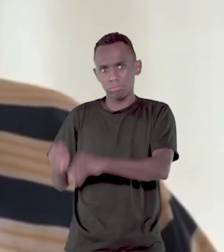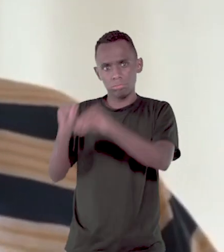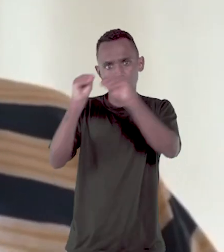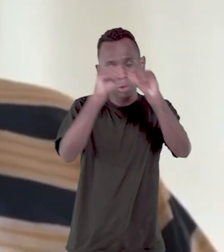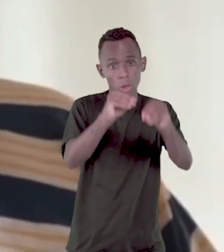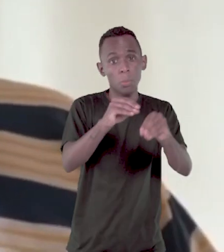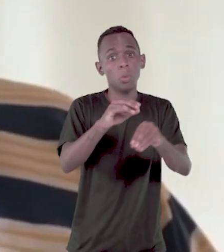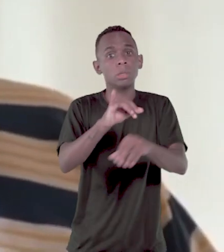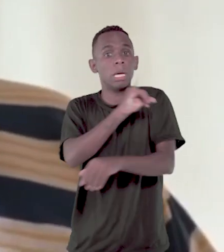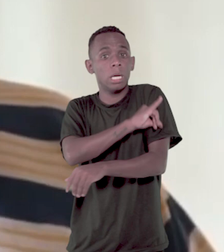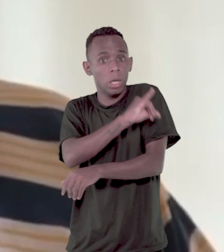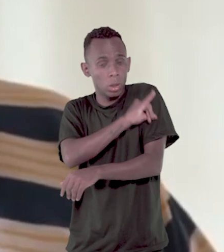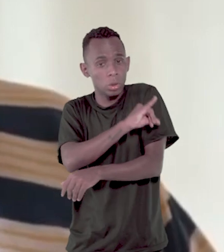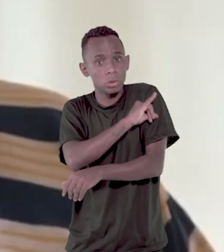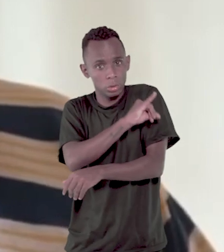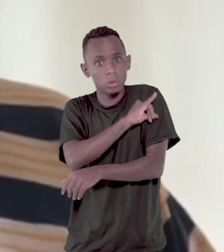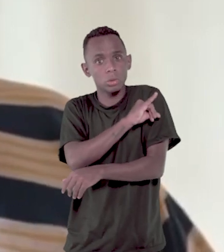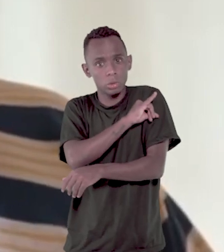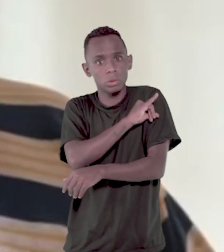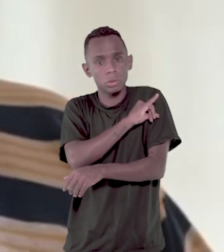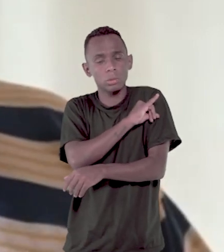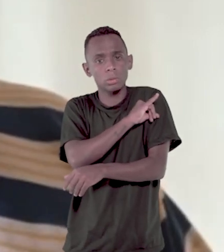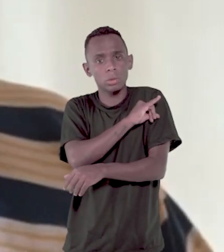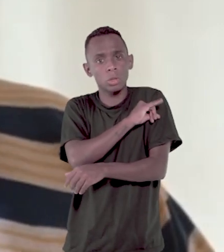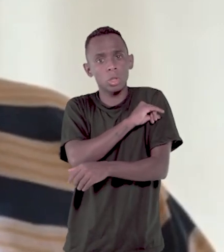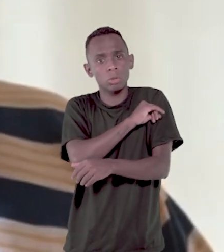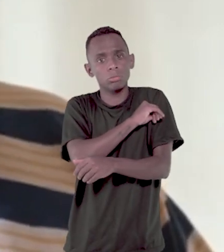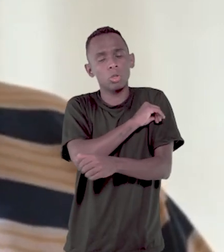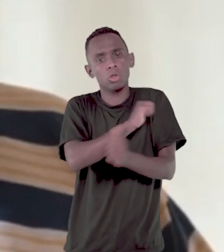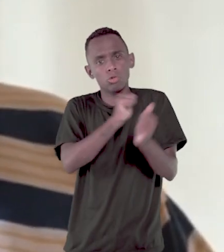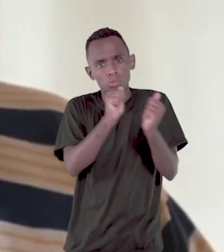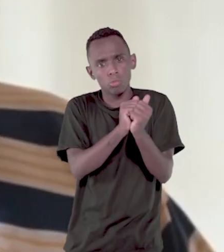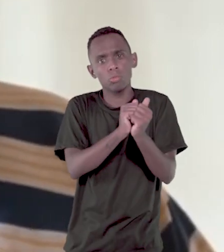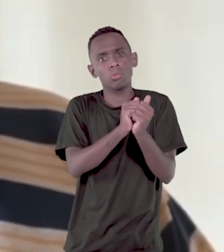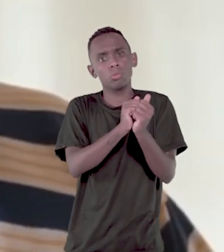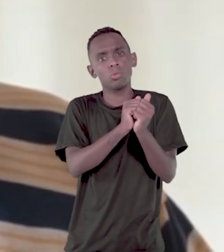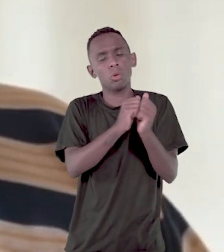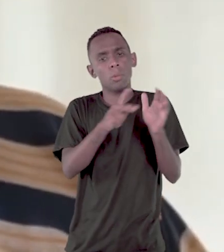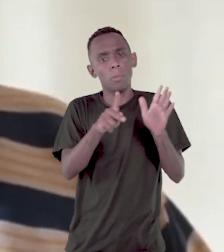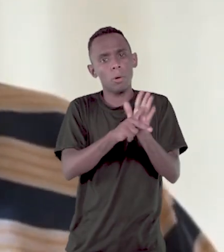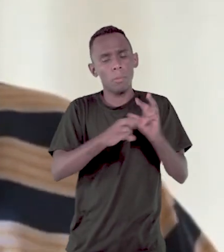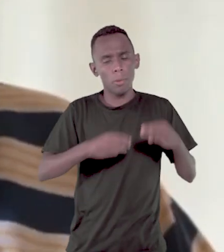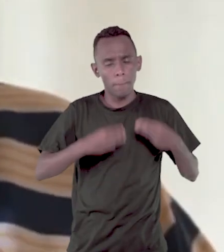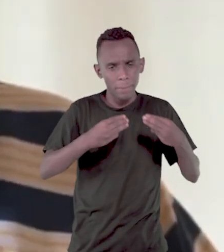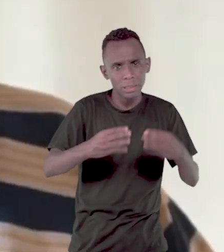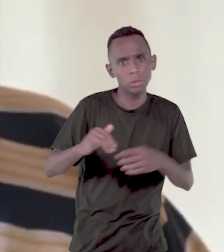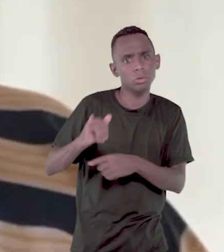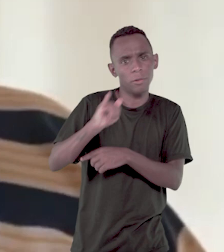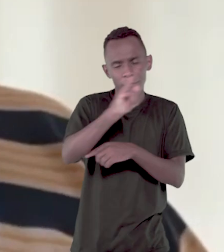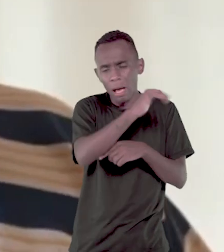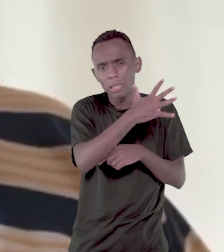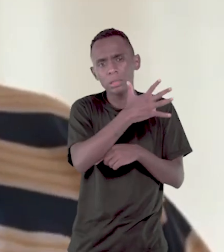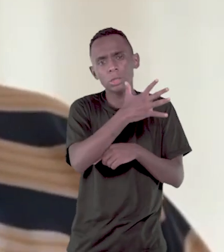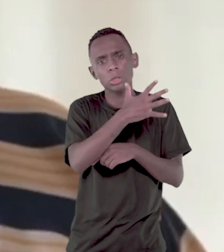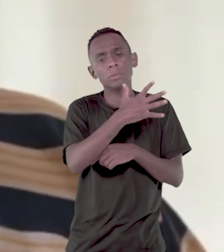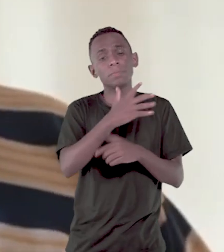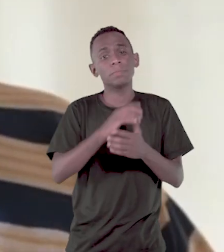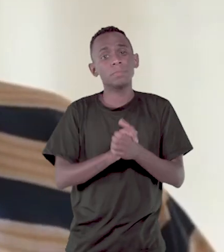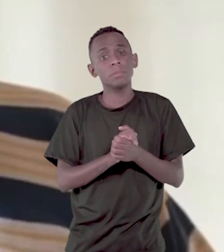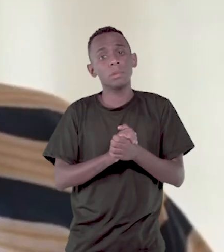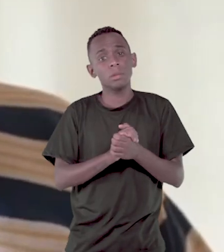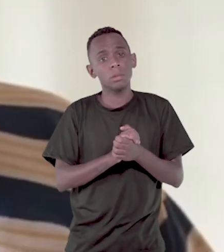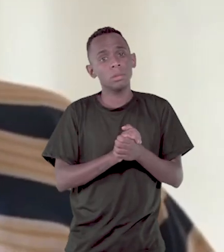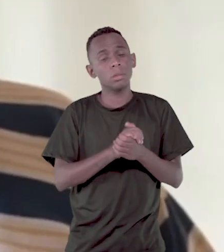1930, ele vai para o Rio de Janeiro apadrinhado pelo Zé Américo de Almeida, né, que na época era ministro da aviação do governo